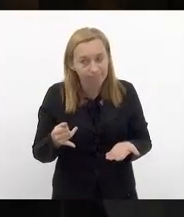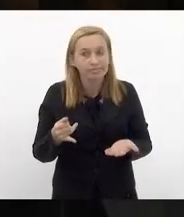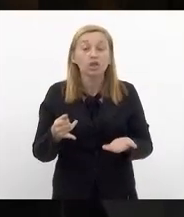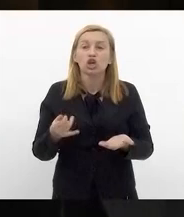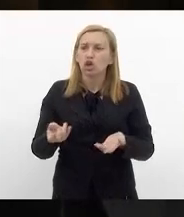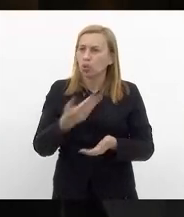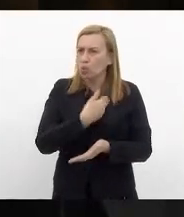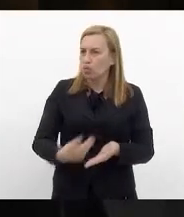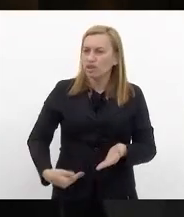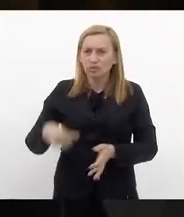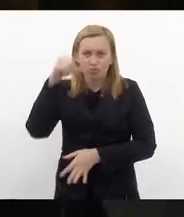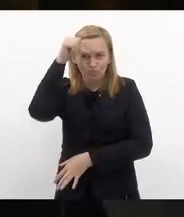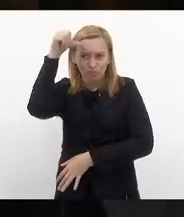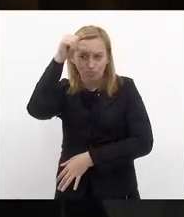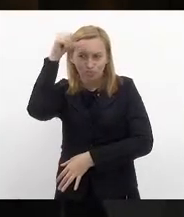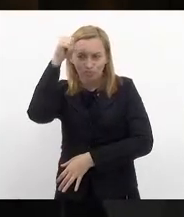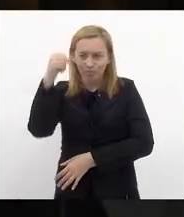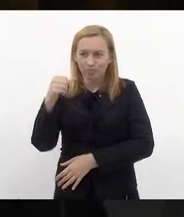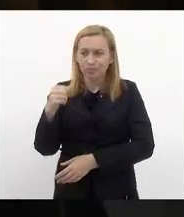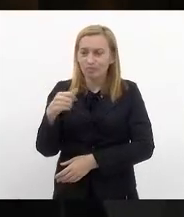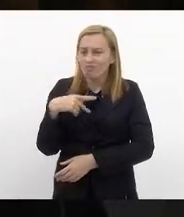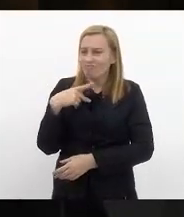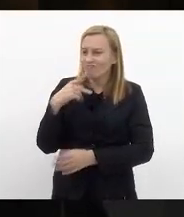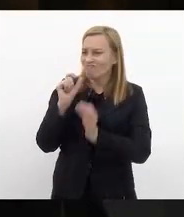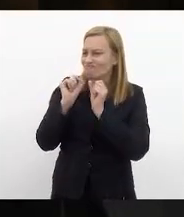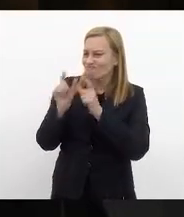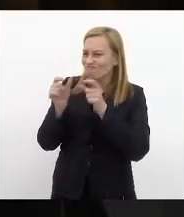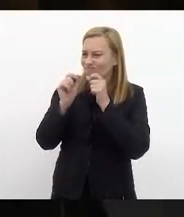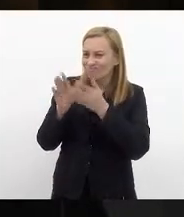E o governador Cláudio Castro não se debruçou